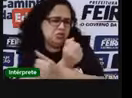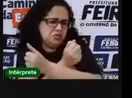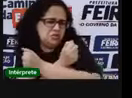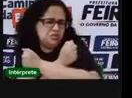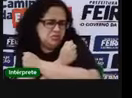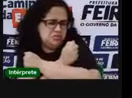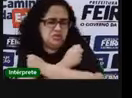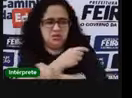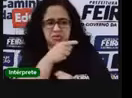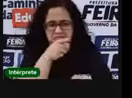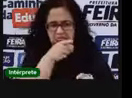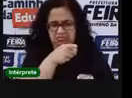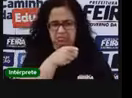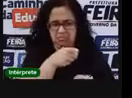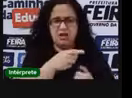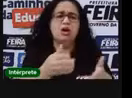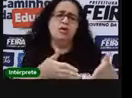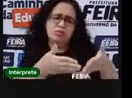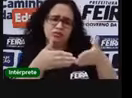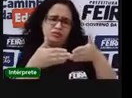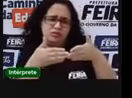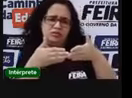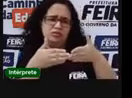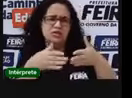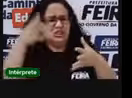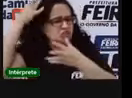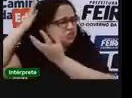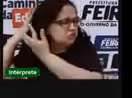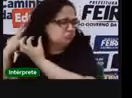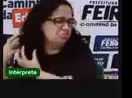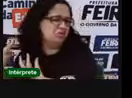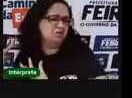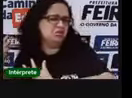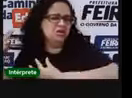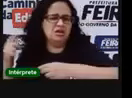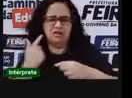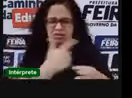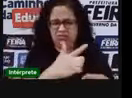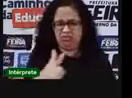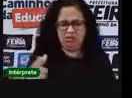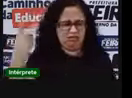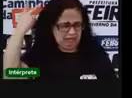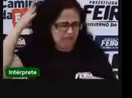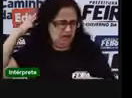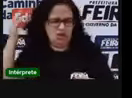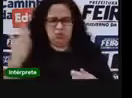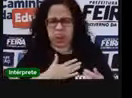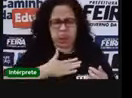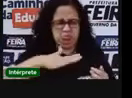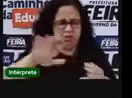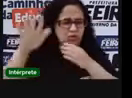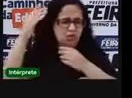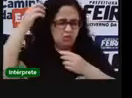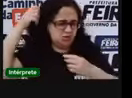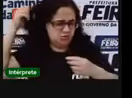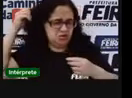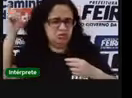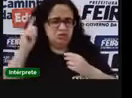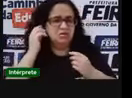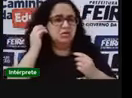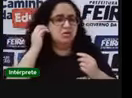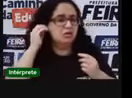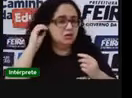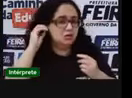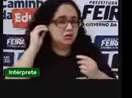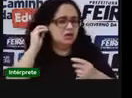Olha, por favor, tira seu cabelo aí, que eu quero lhe abraçar sem cabelo, que eu não gosto do seu cabelo. Não, a gente abraça com o